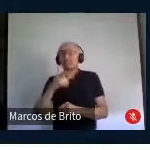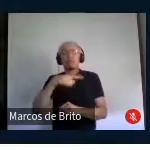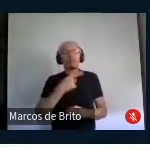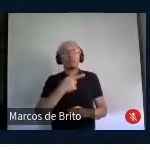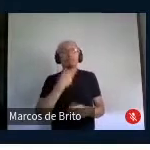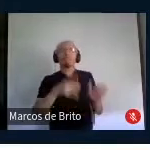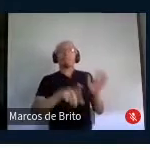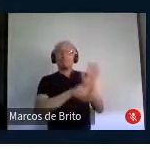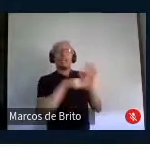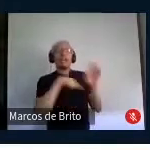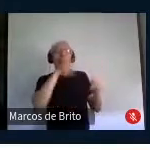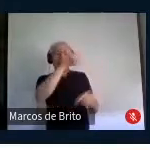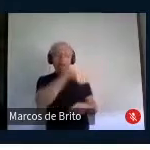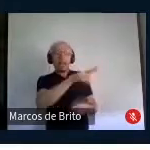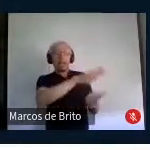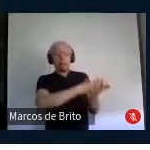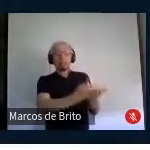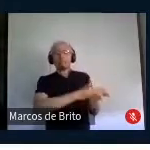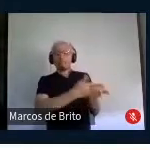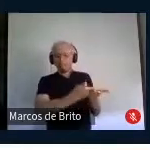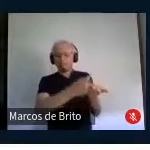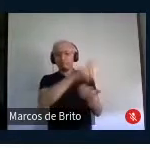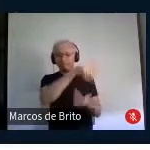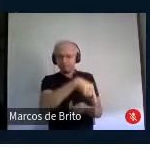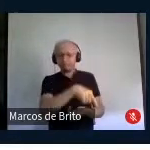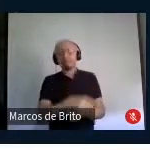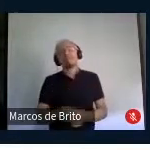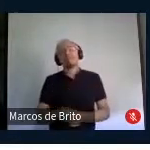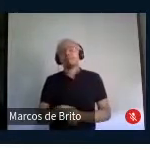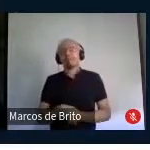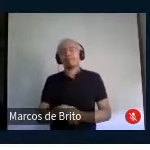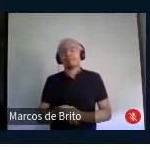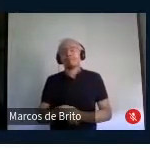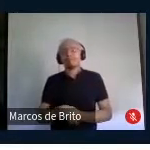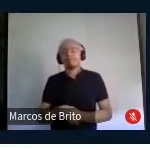profissional intérprete de língua de sinais.